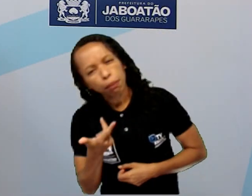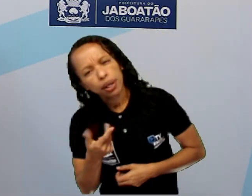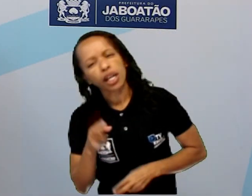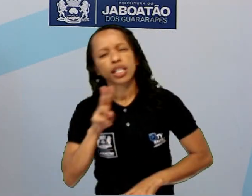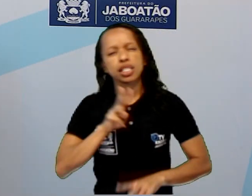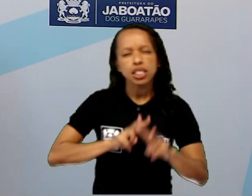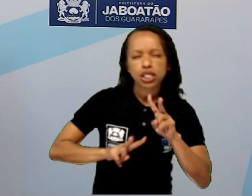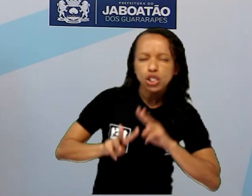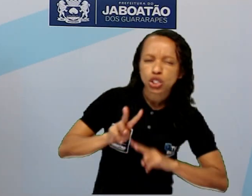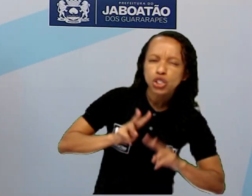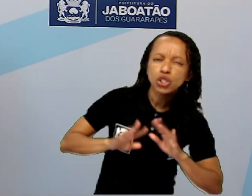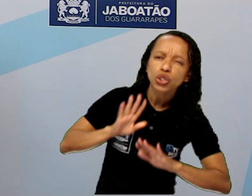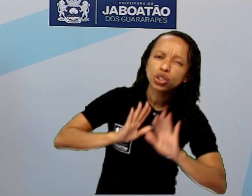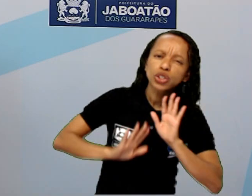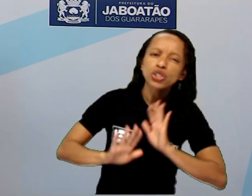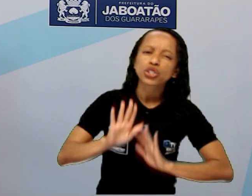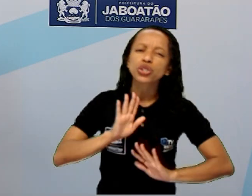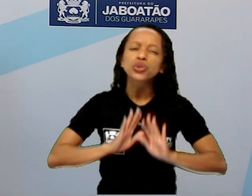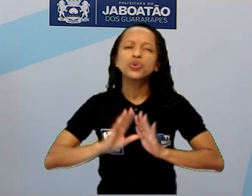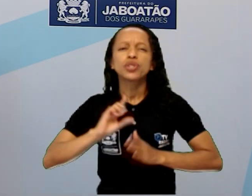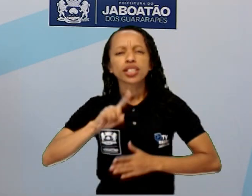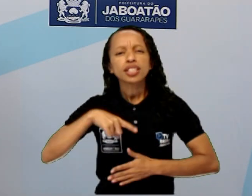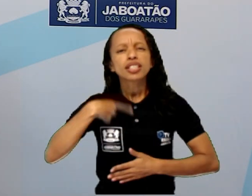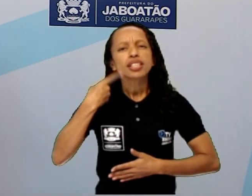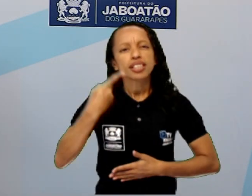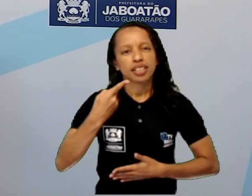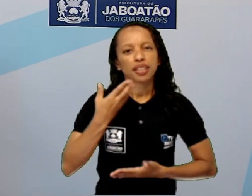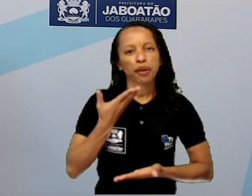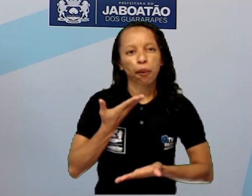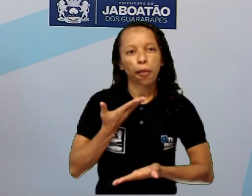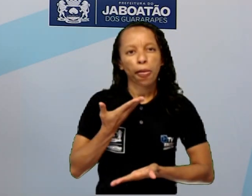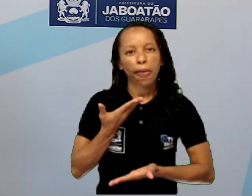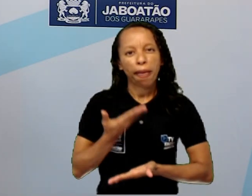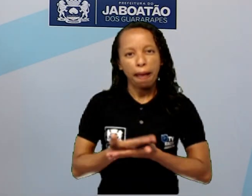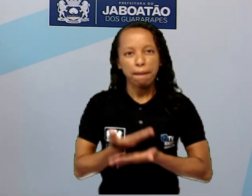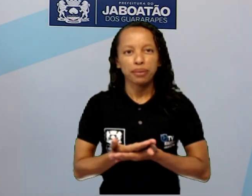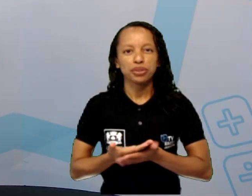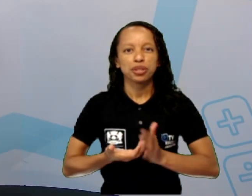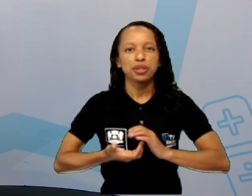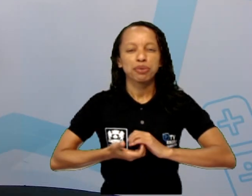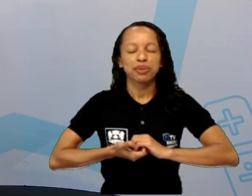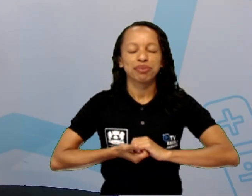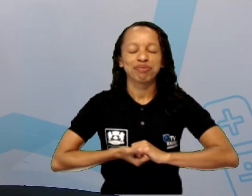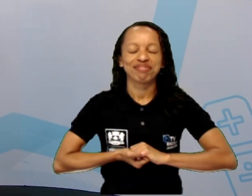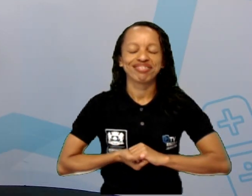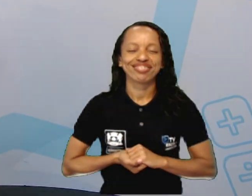até a próxima, tá bom? Que todos fiquem bem e que venha a cura para a humanidade.